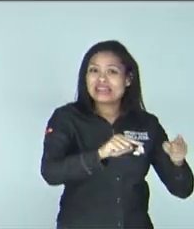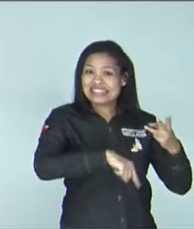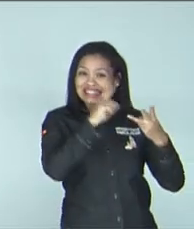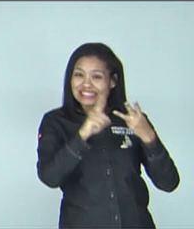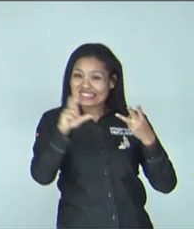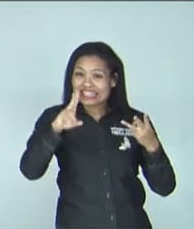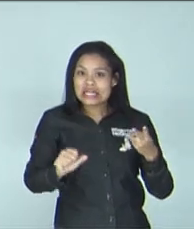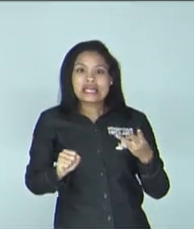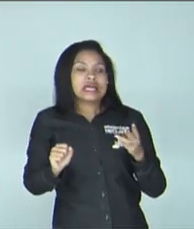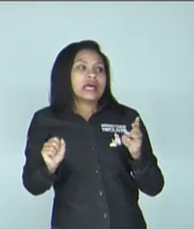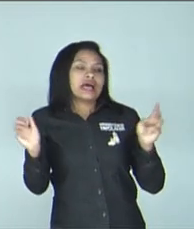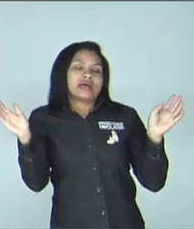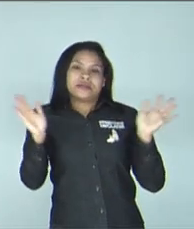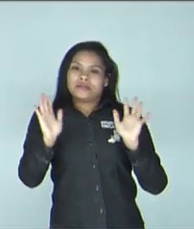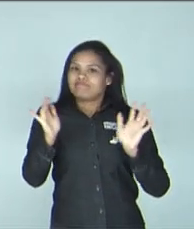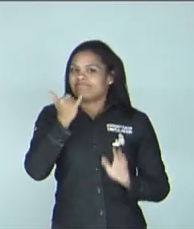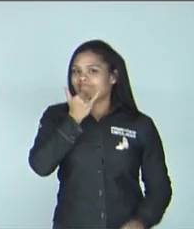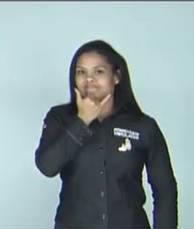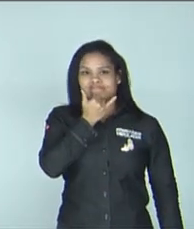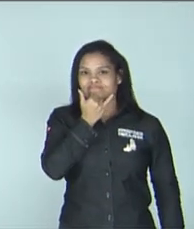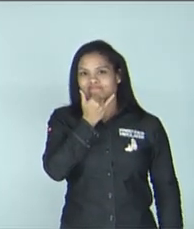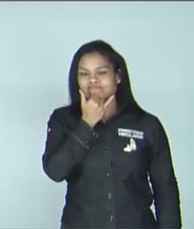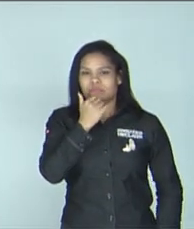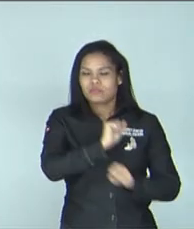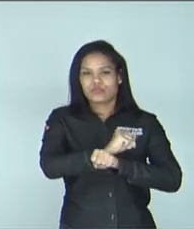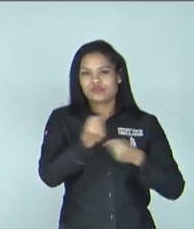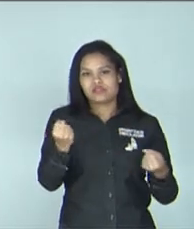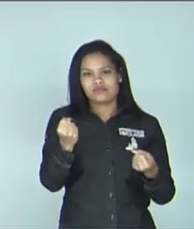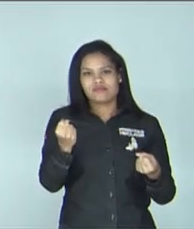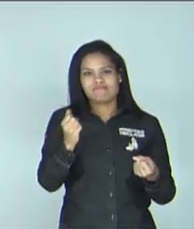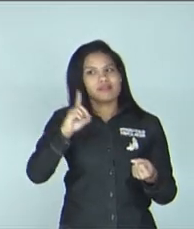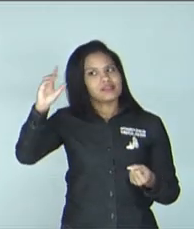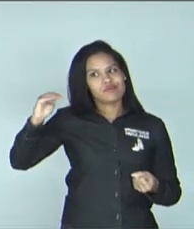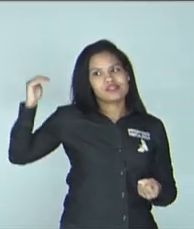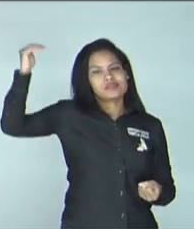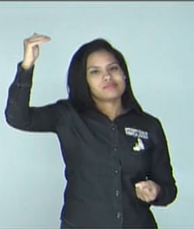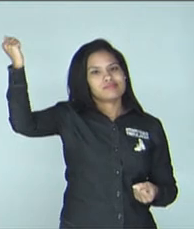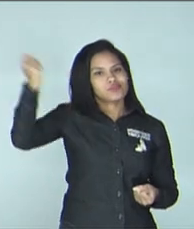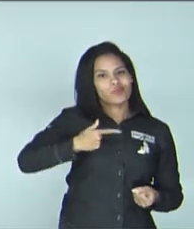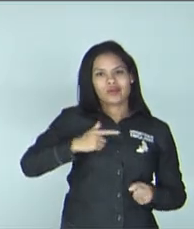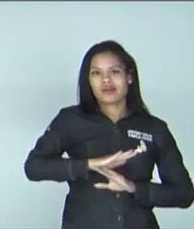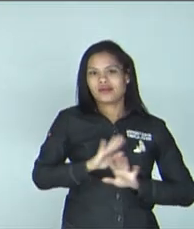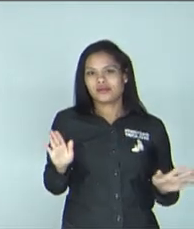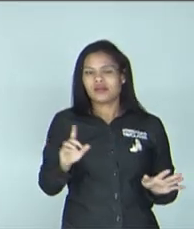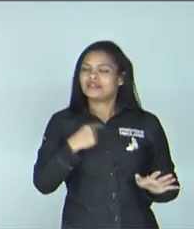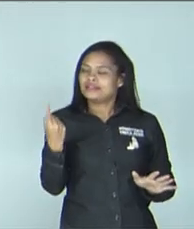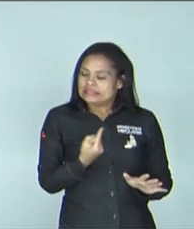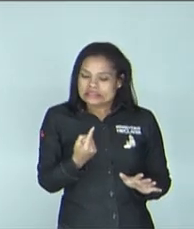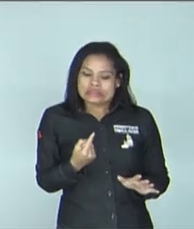placa na terceira praga instalar ei é maior que nós os nossos rendemos